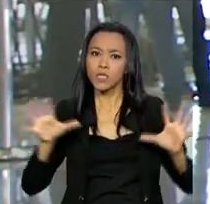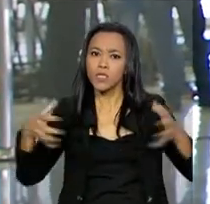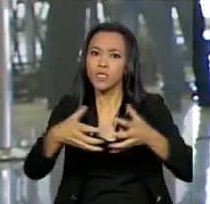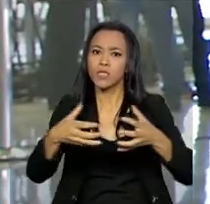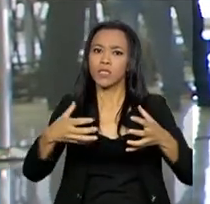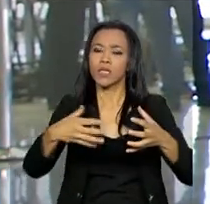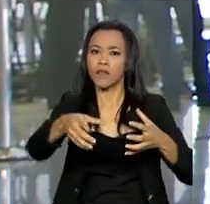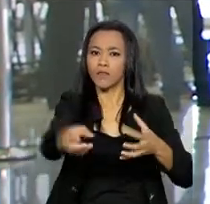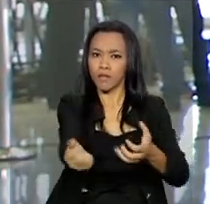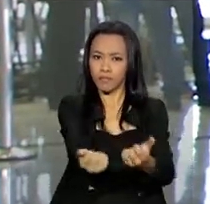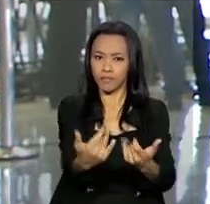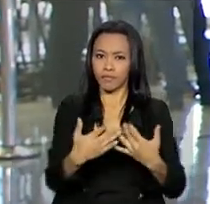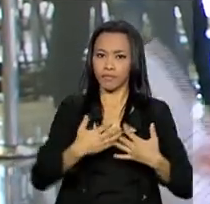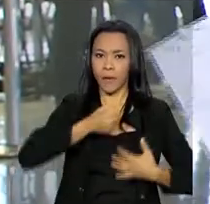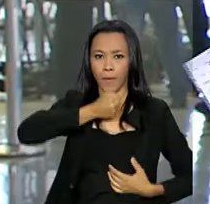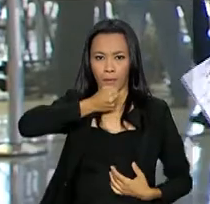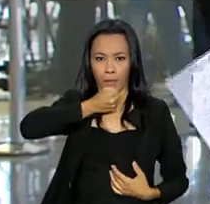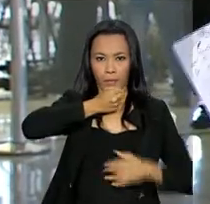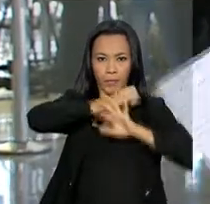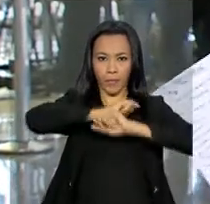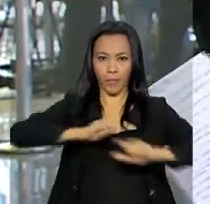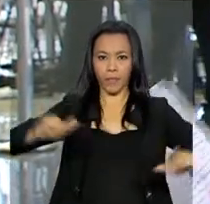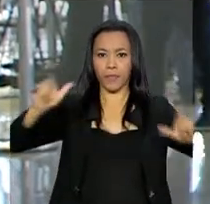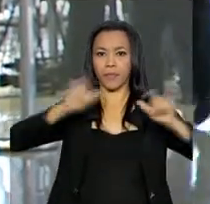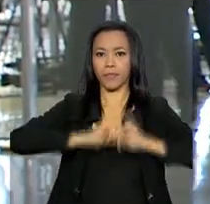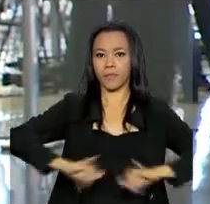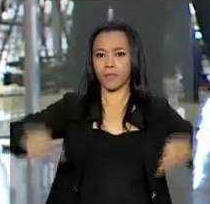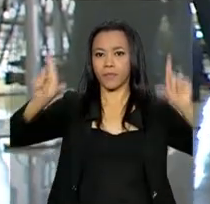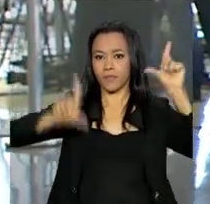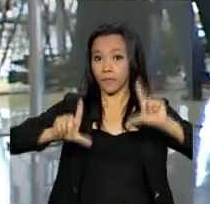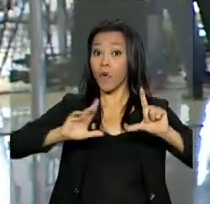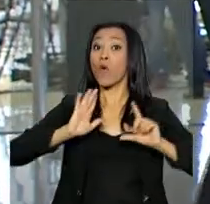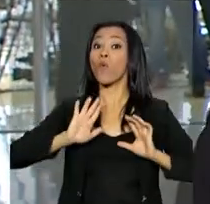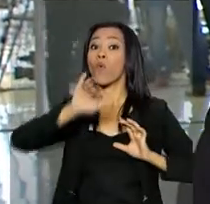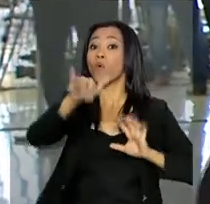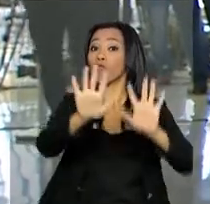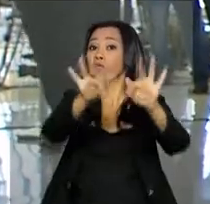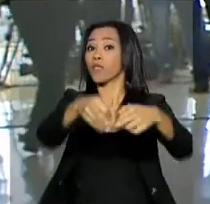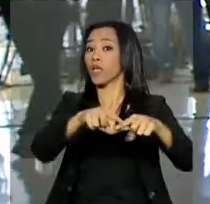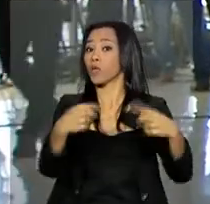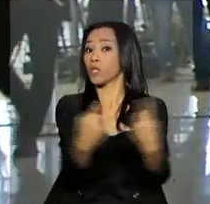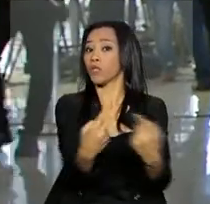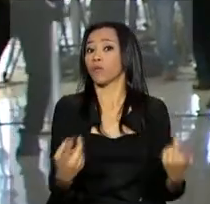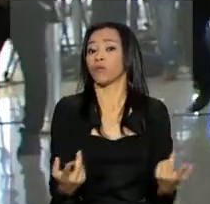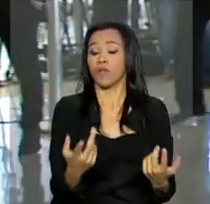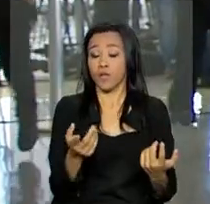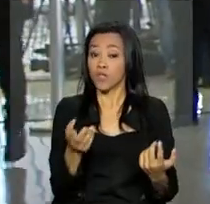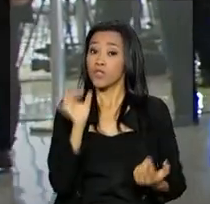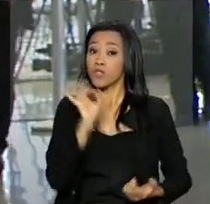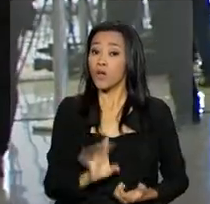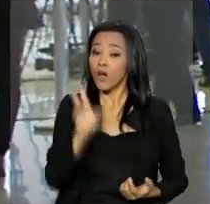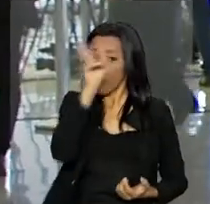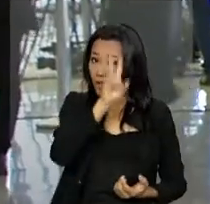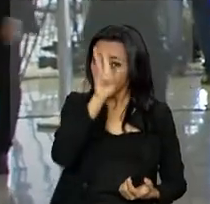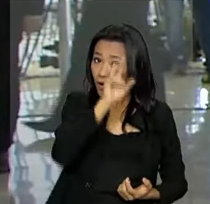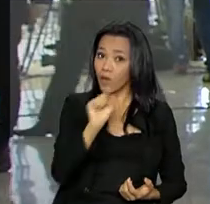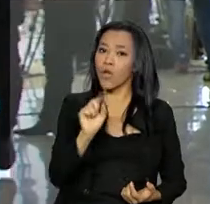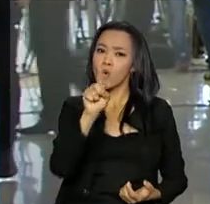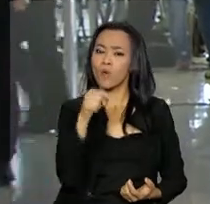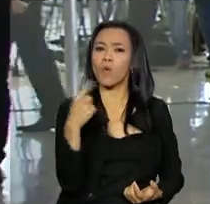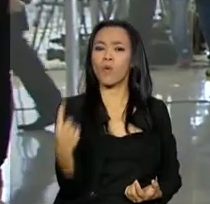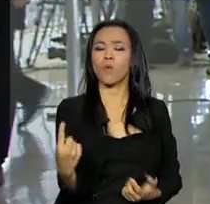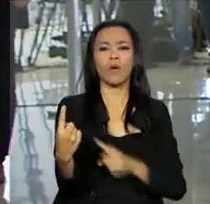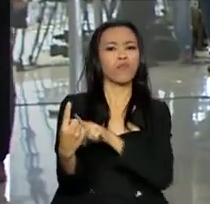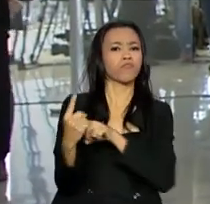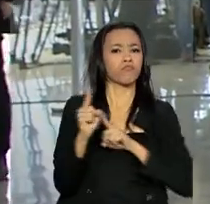com jornalistas no palácio do planalto ao término desse encontro é bom só para lembrar em um dos participantes o